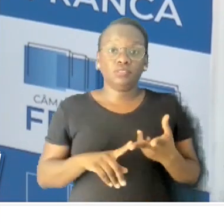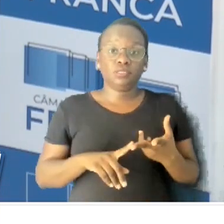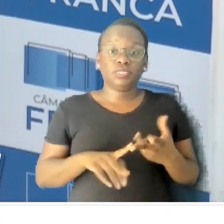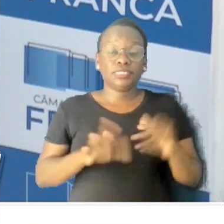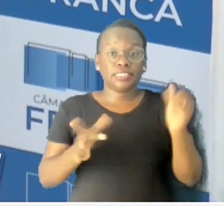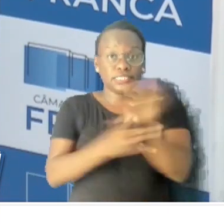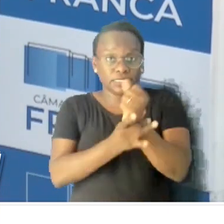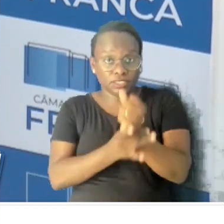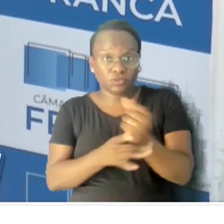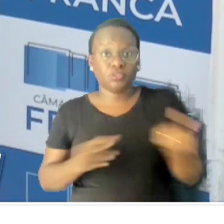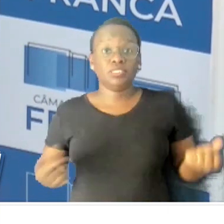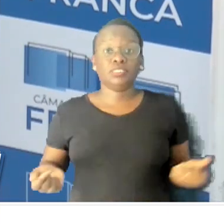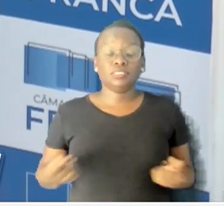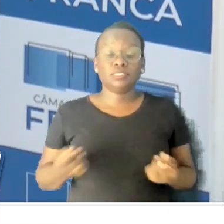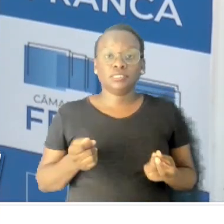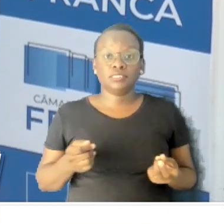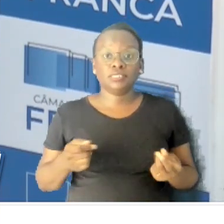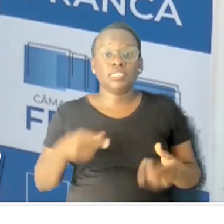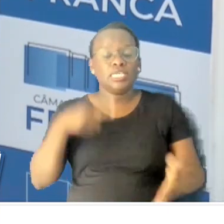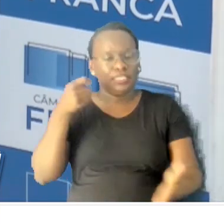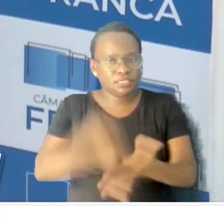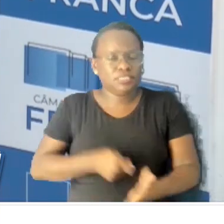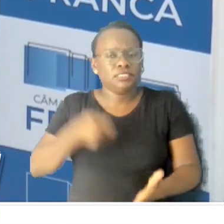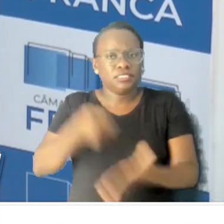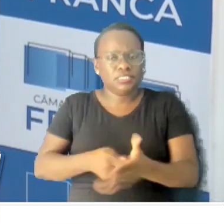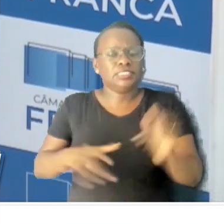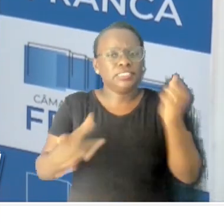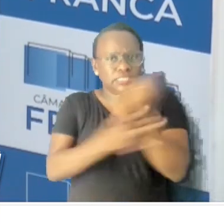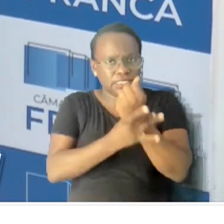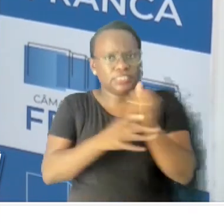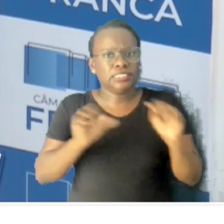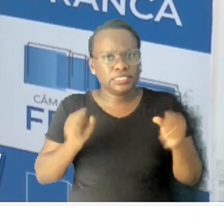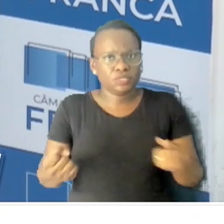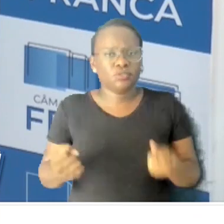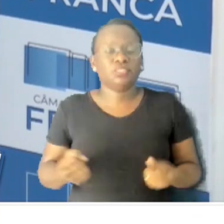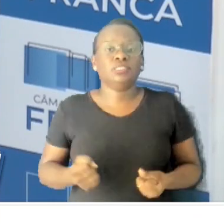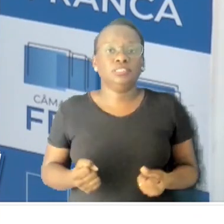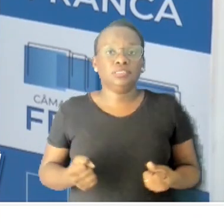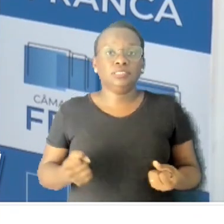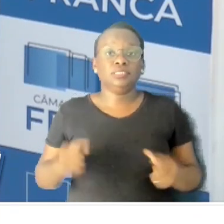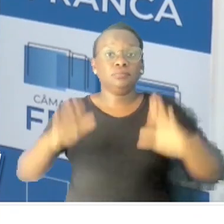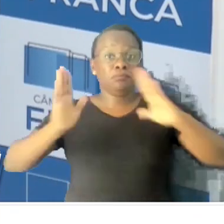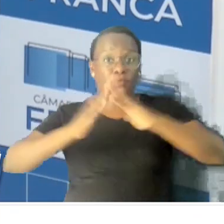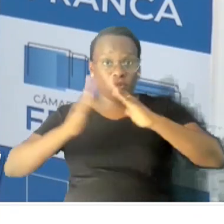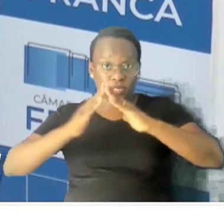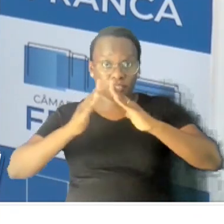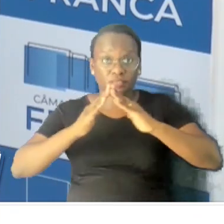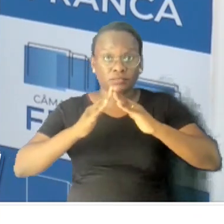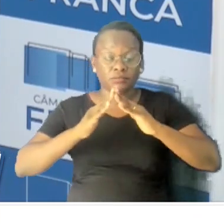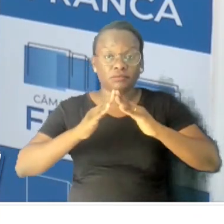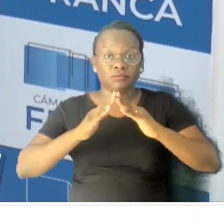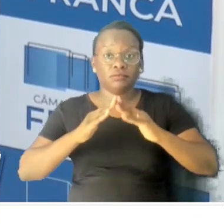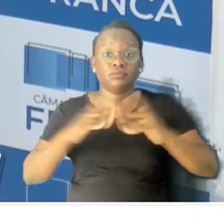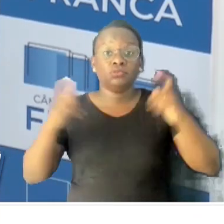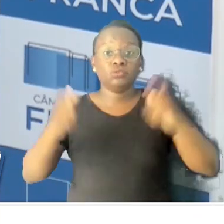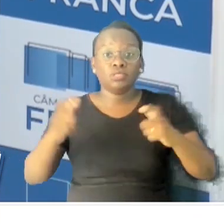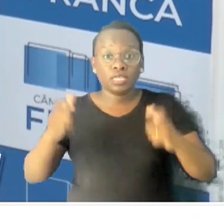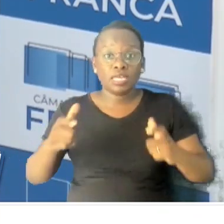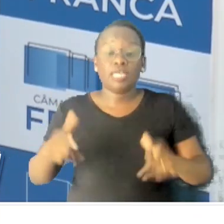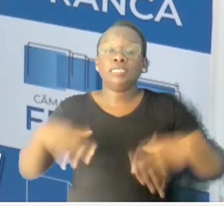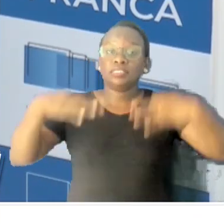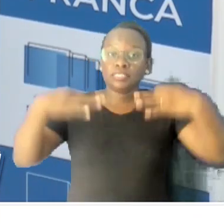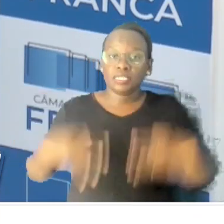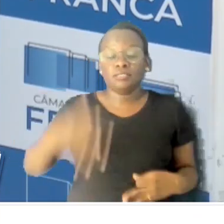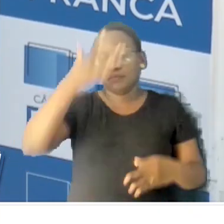segurança, ele bateu na tecla segurança, moradia, um lugar digno onde essas